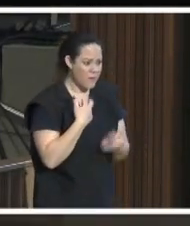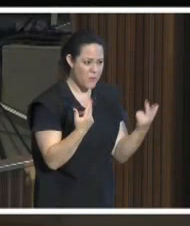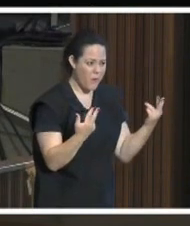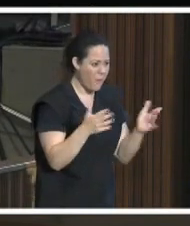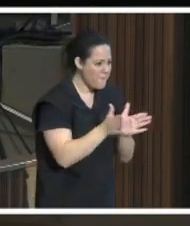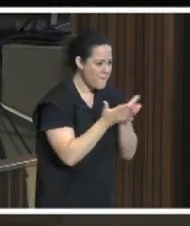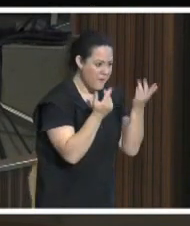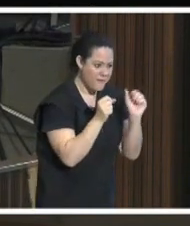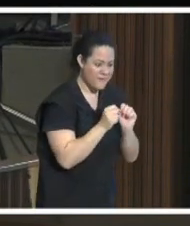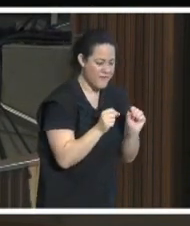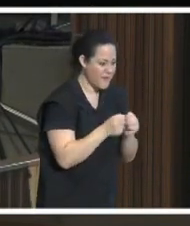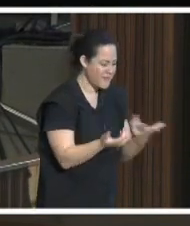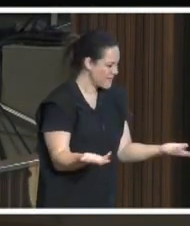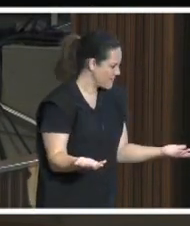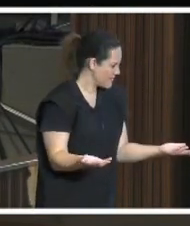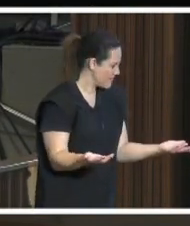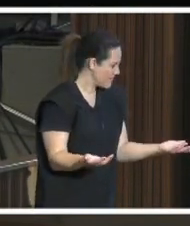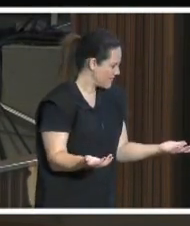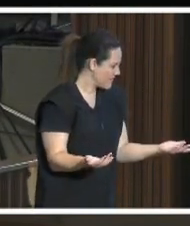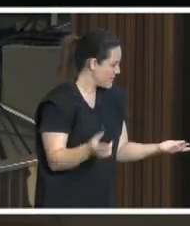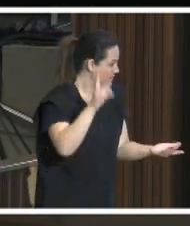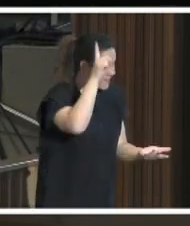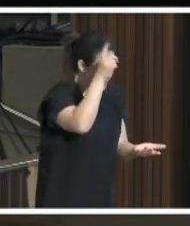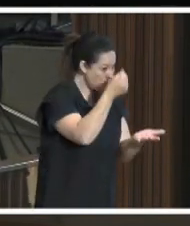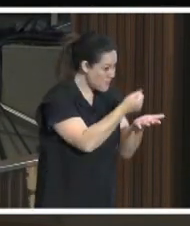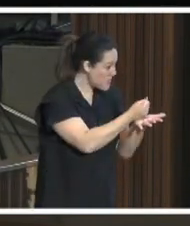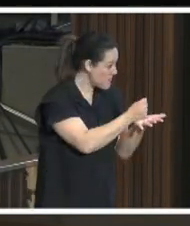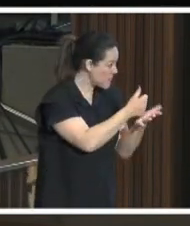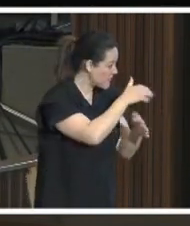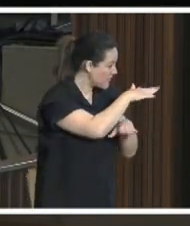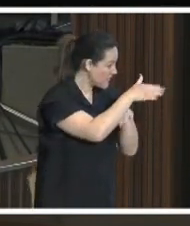Ele está no controle.